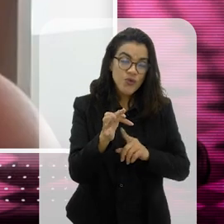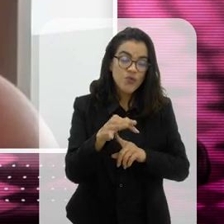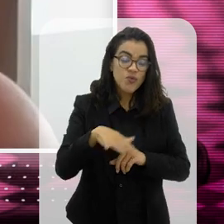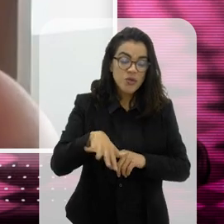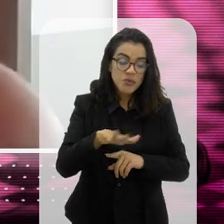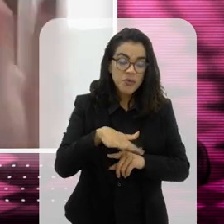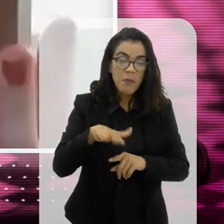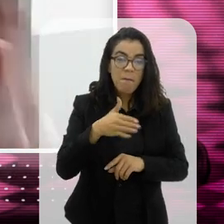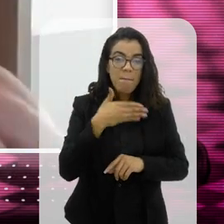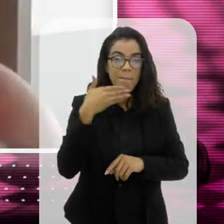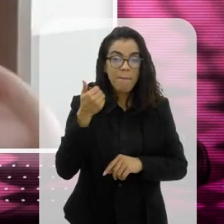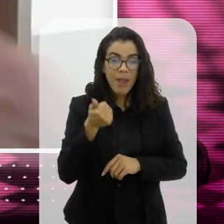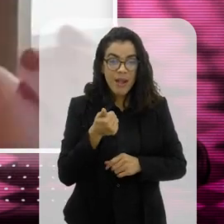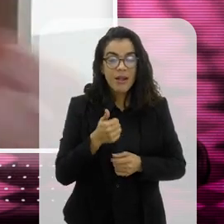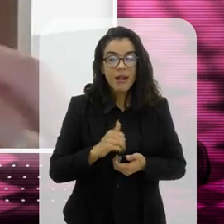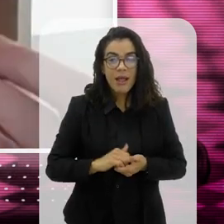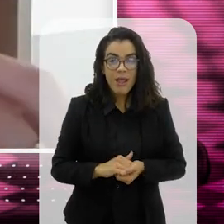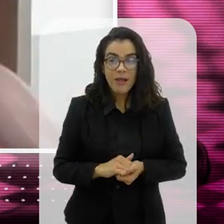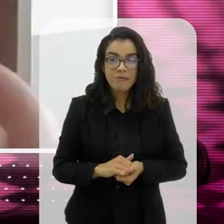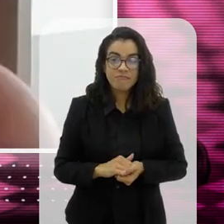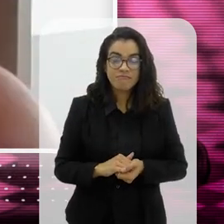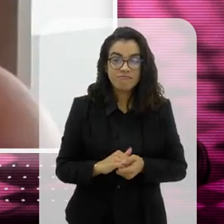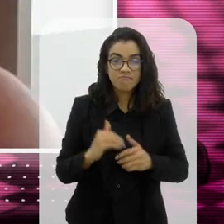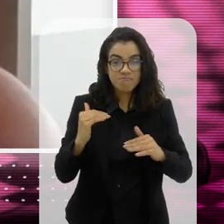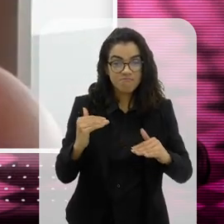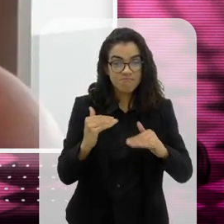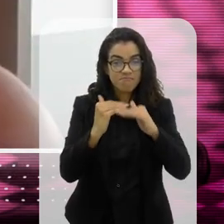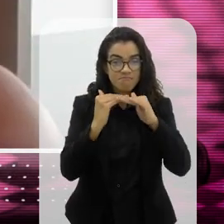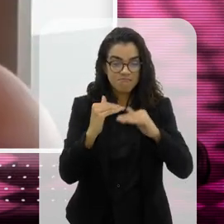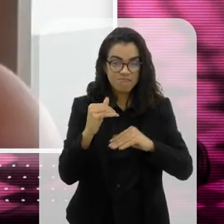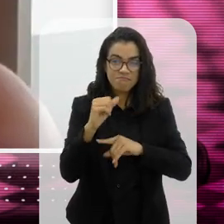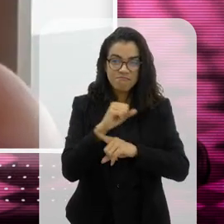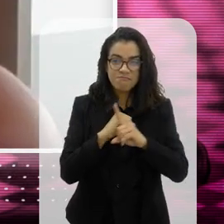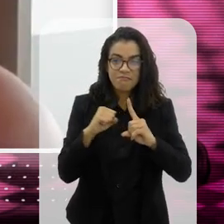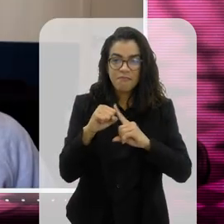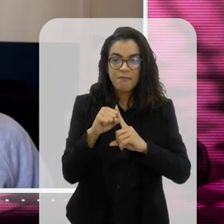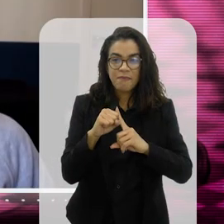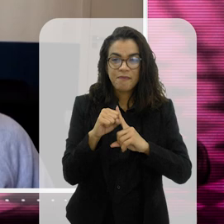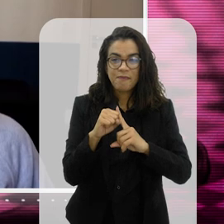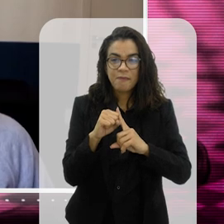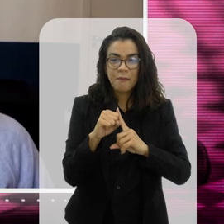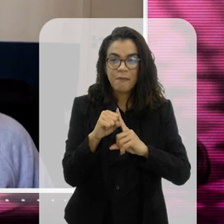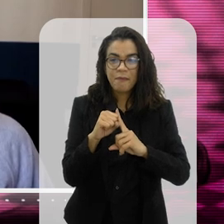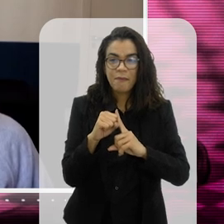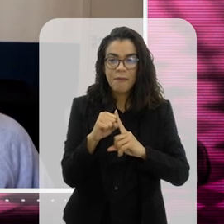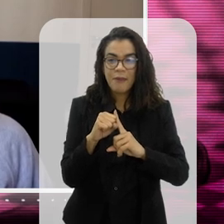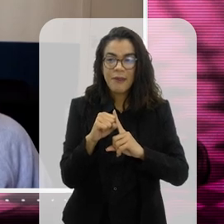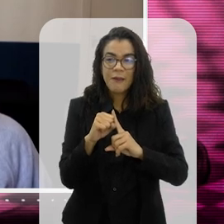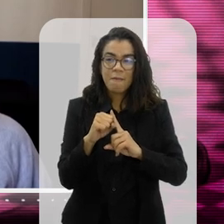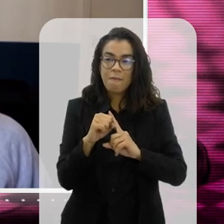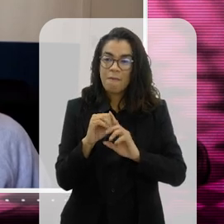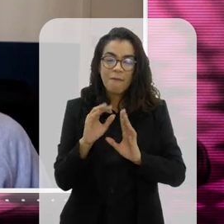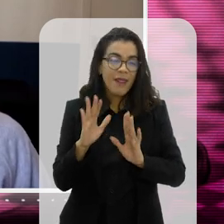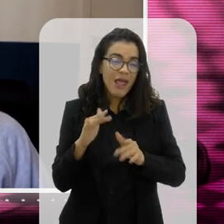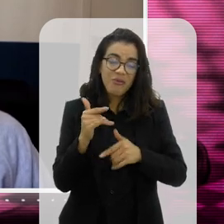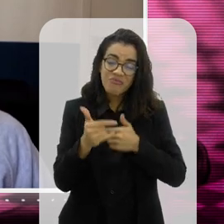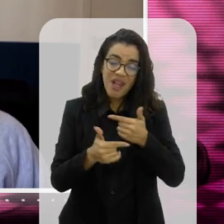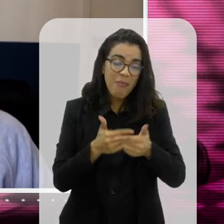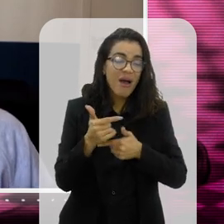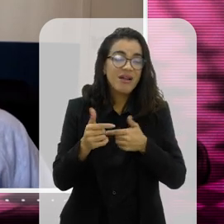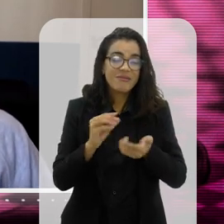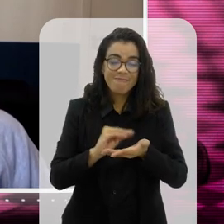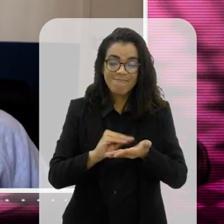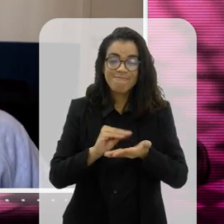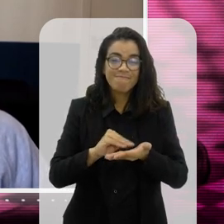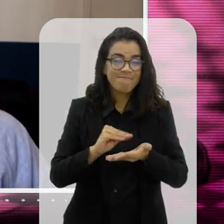uma condição melhor, pensando em equilíbrio, né, em igualdade social. Mas é trabalho,